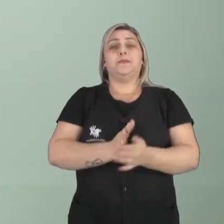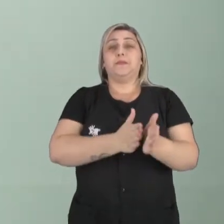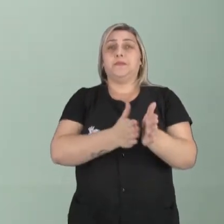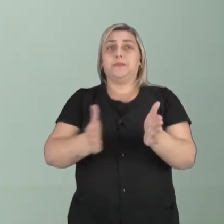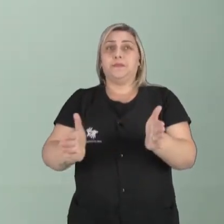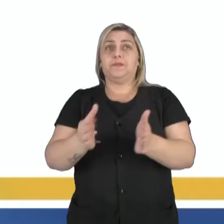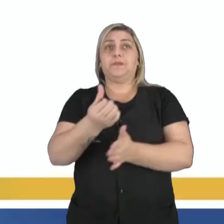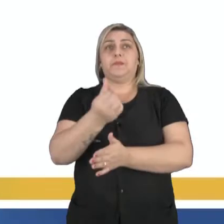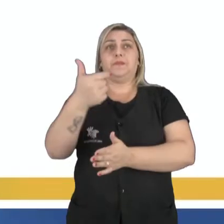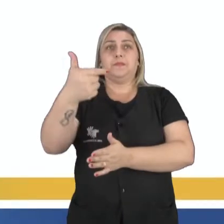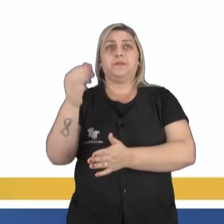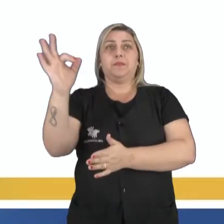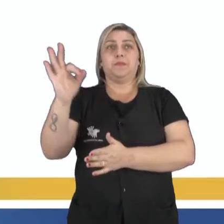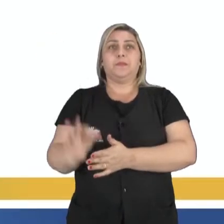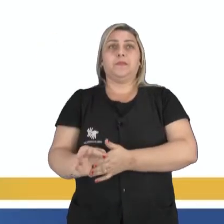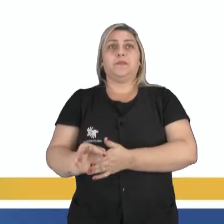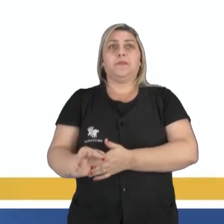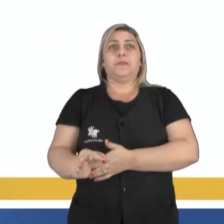sequência,